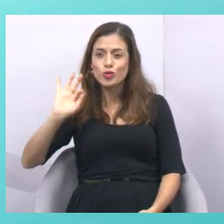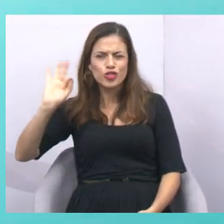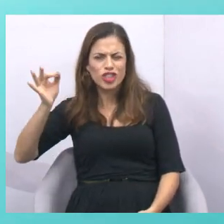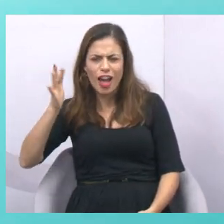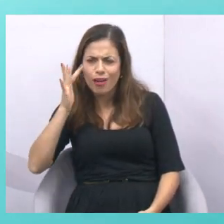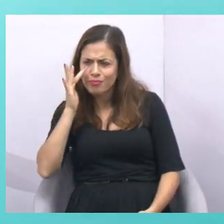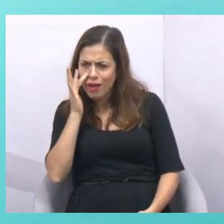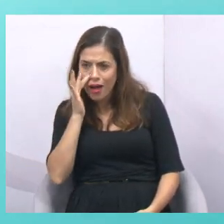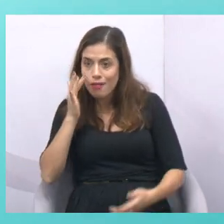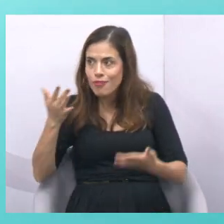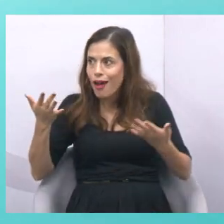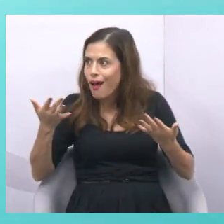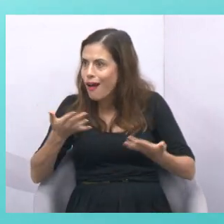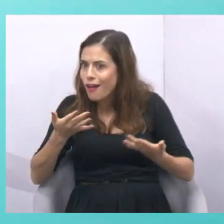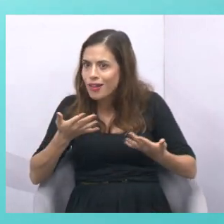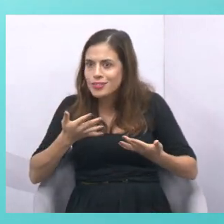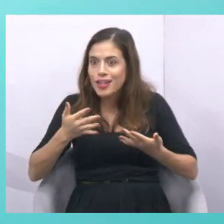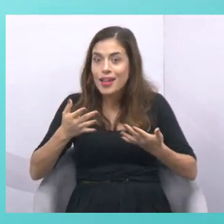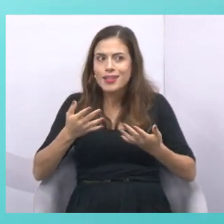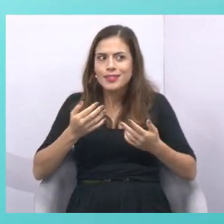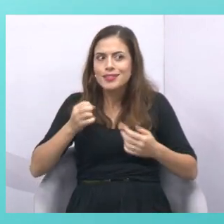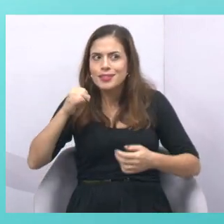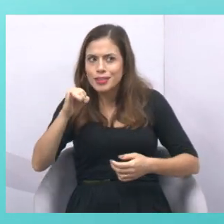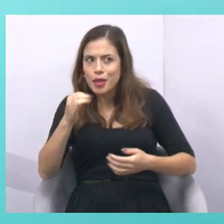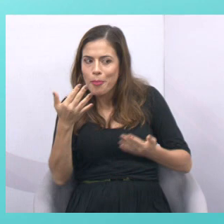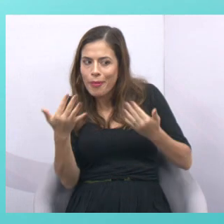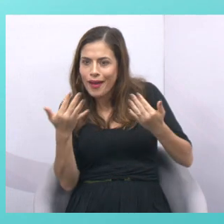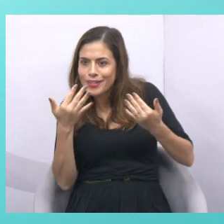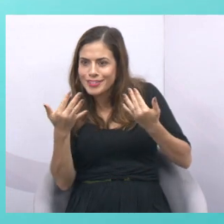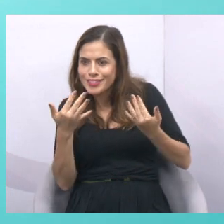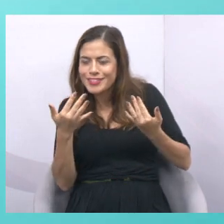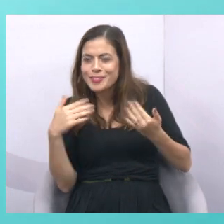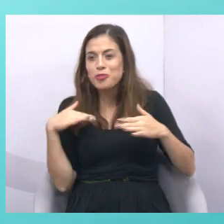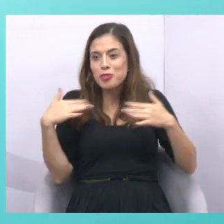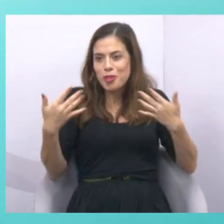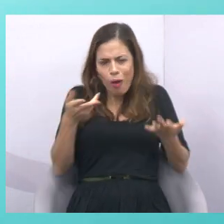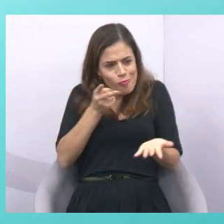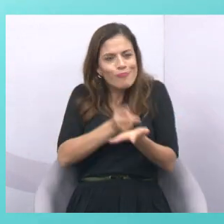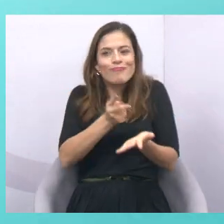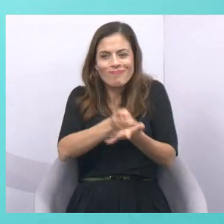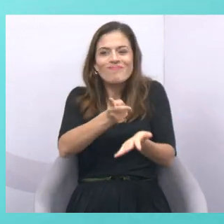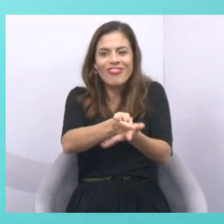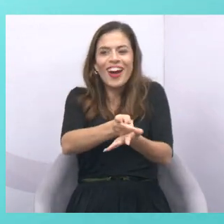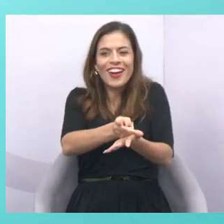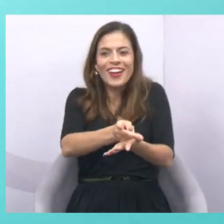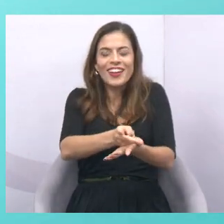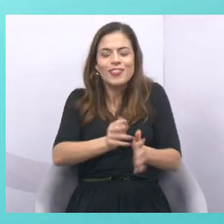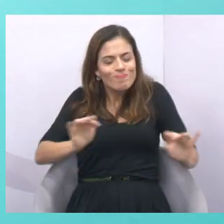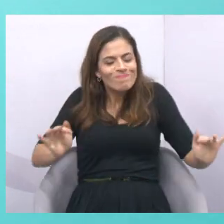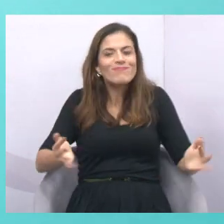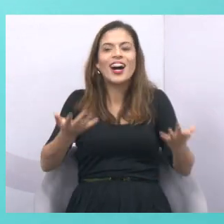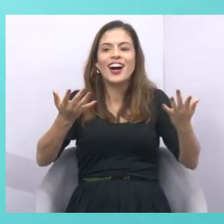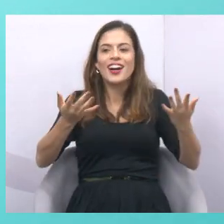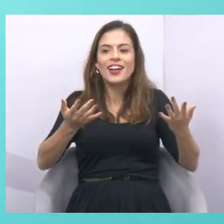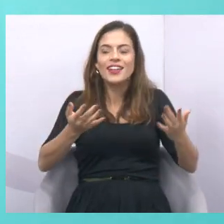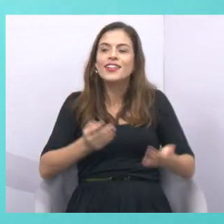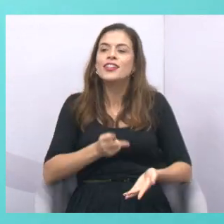grande jogador. Falei, poxa vida, se o meu arremesso é parecido com o dele, então, né, vamos continuar. E continuei